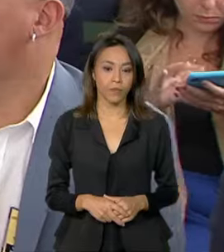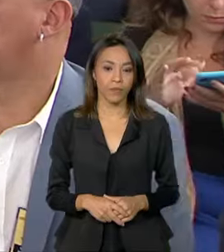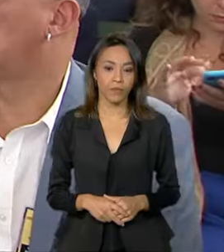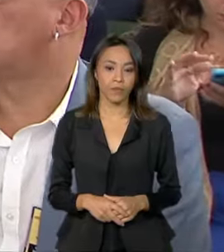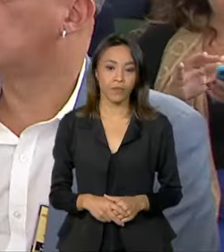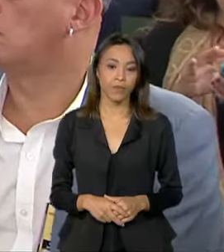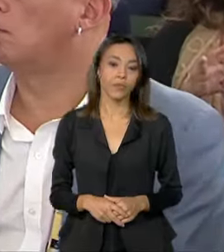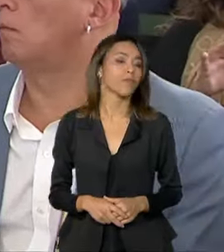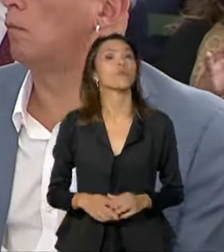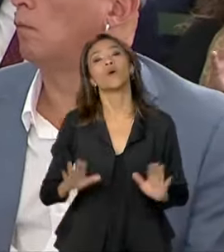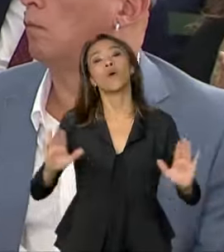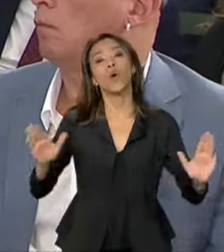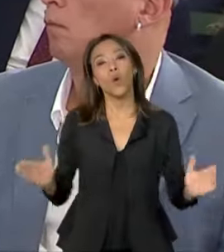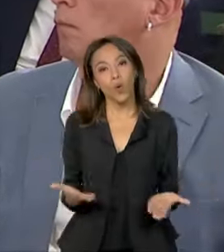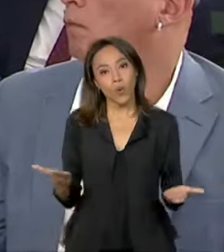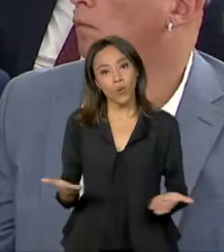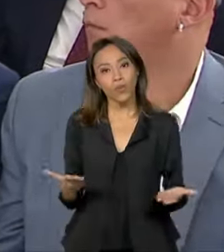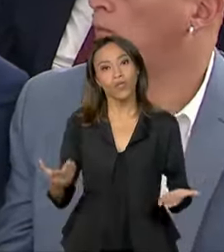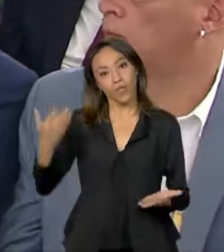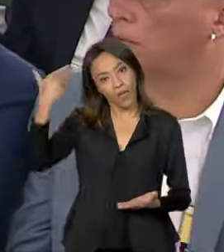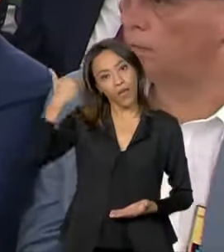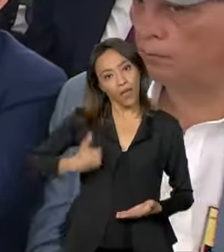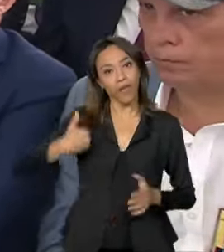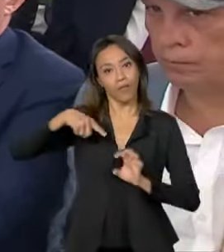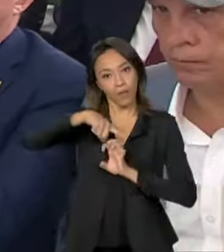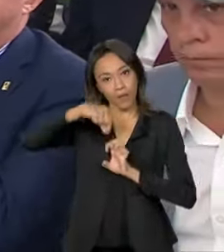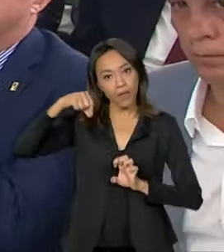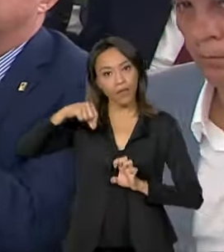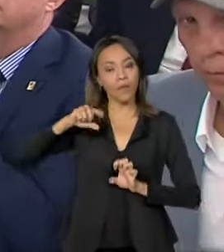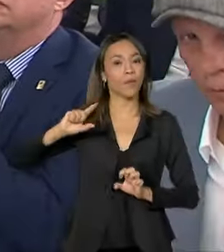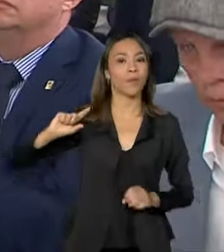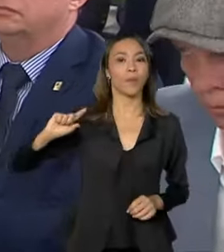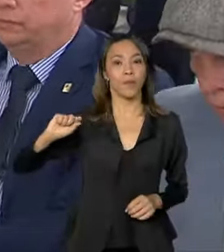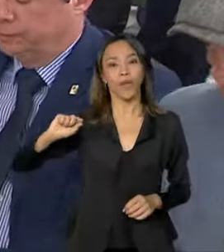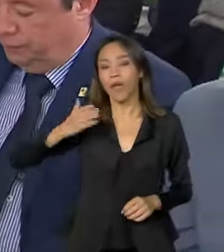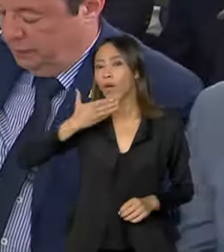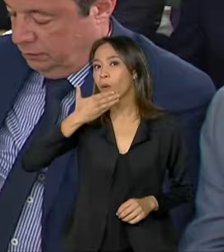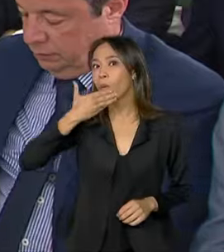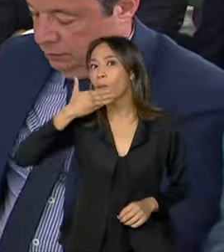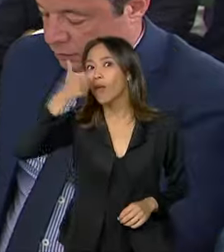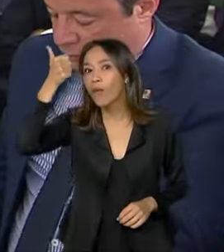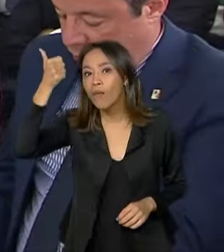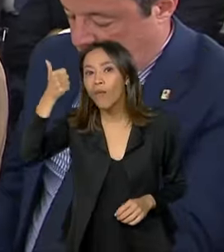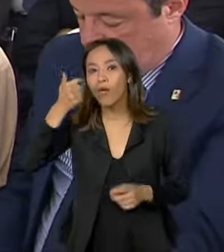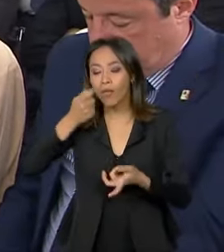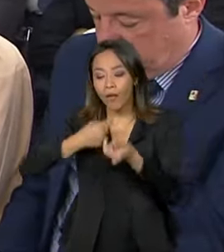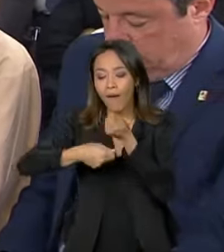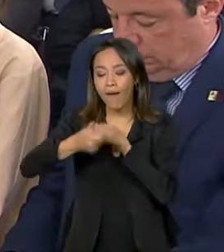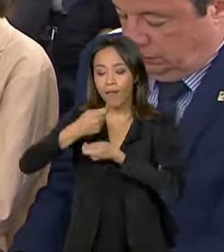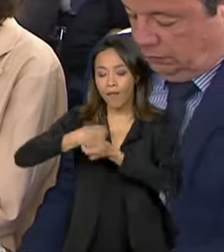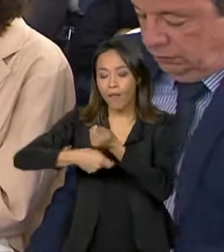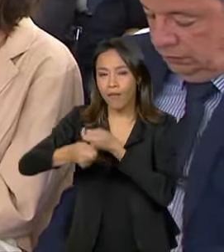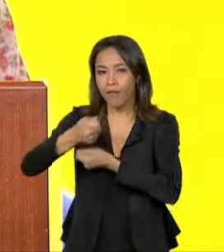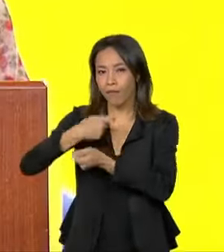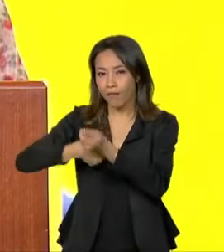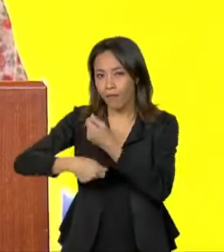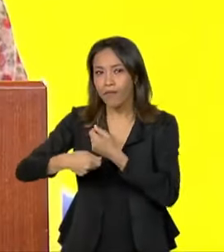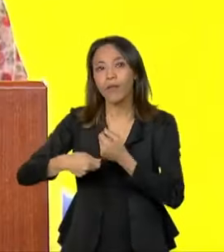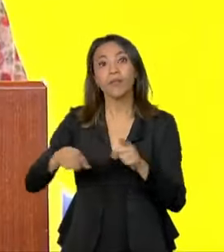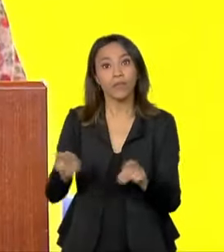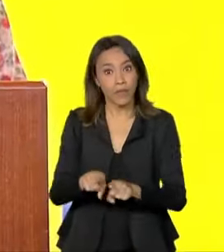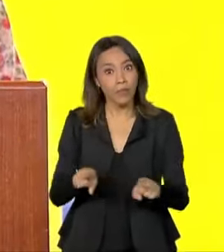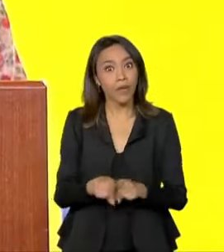hoje, empreender, para mim, é o melhor negócio. Também me